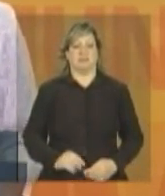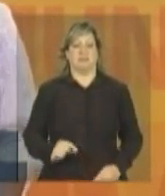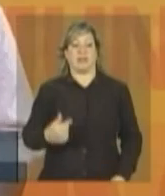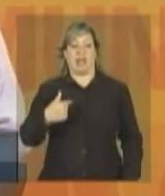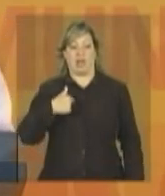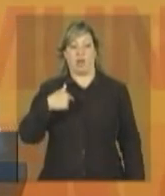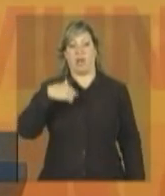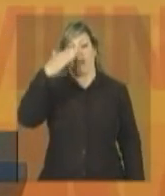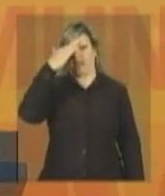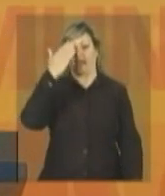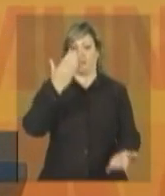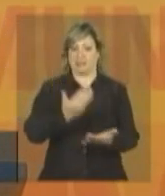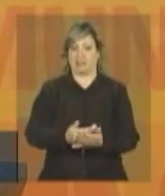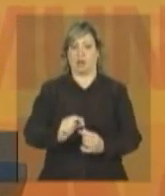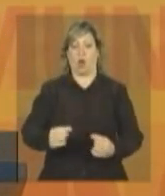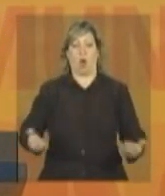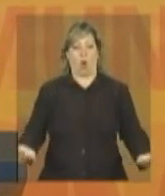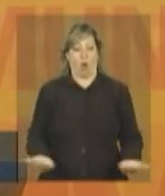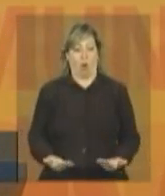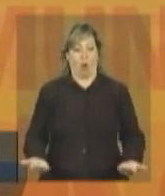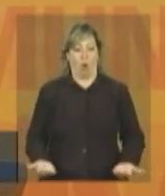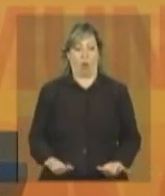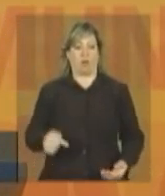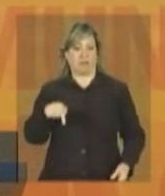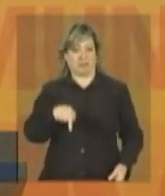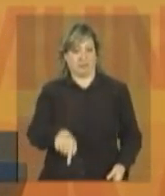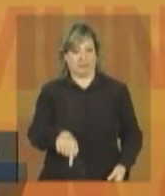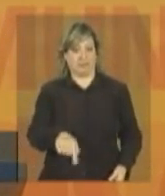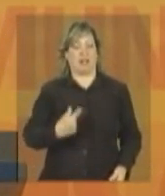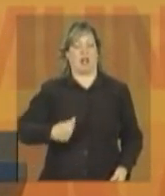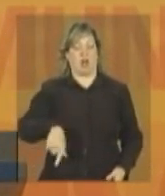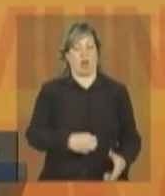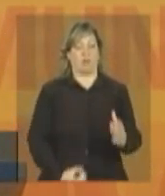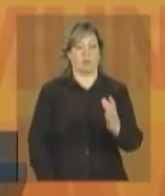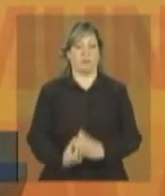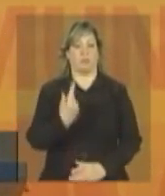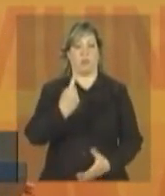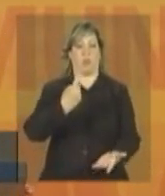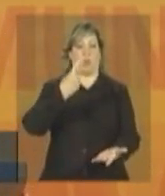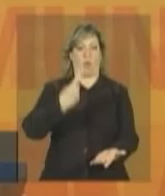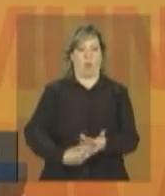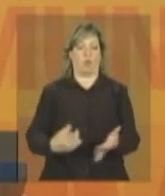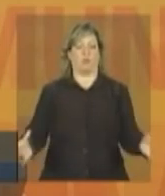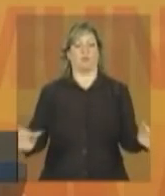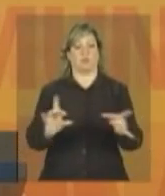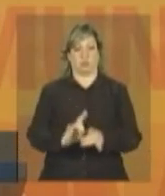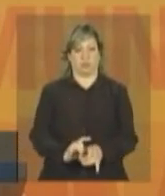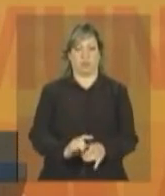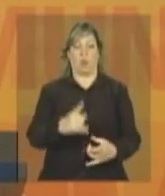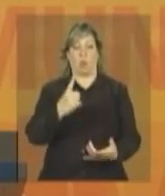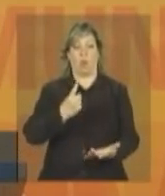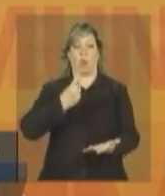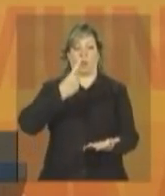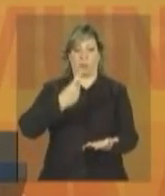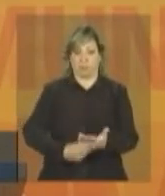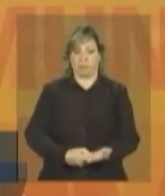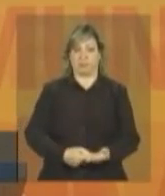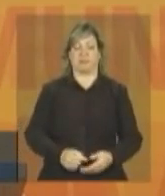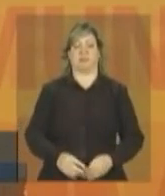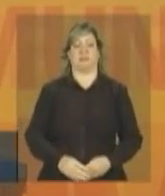Eu acredito que hoje aqui nós lançamos também um compromisso conjunto, um compromisso